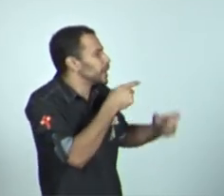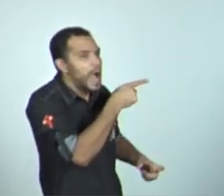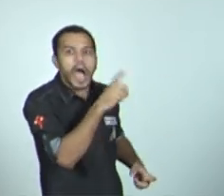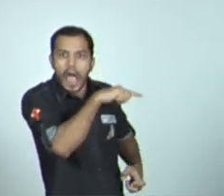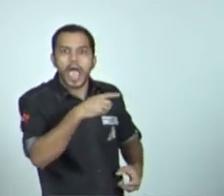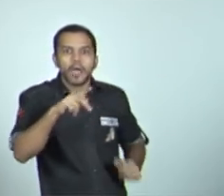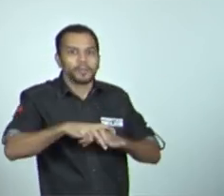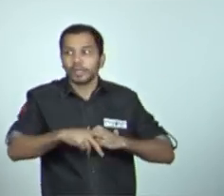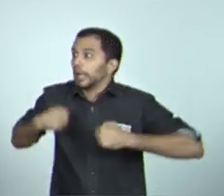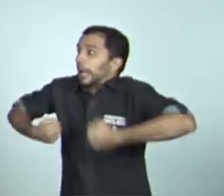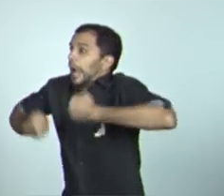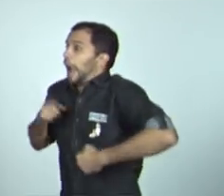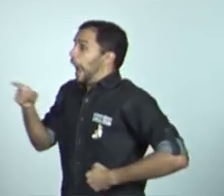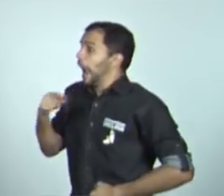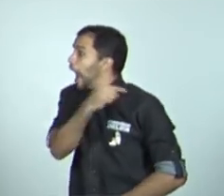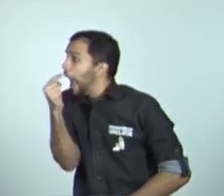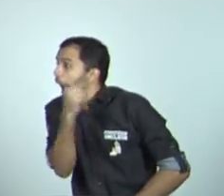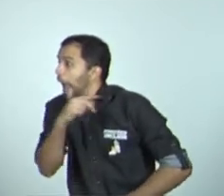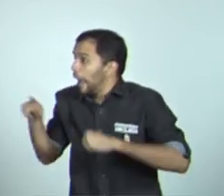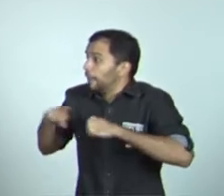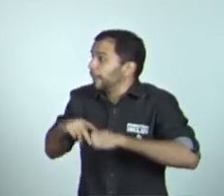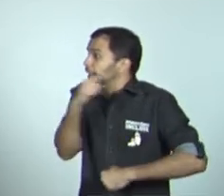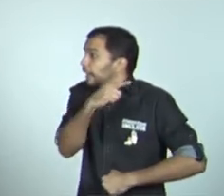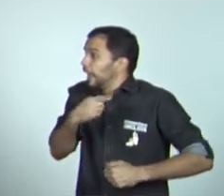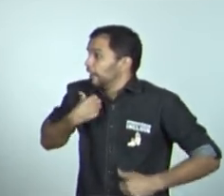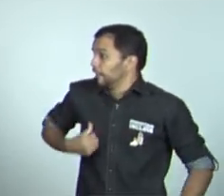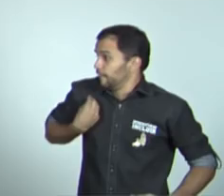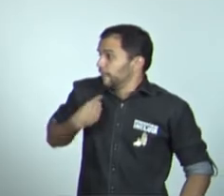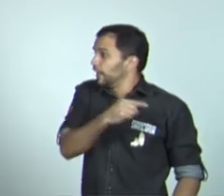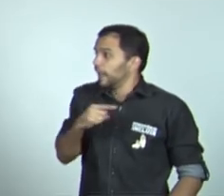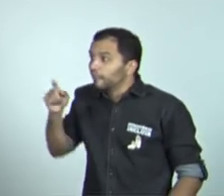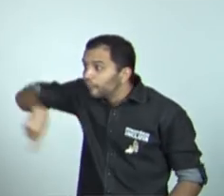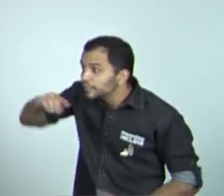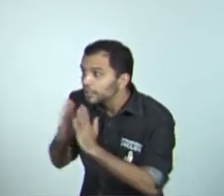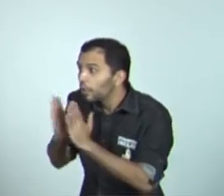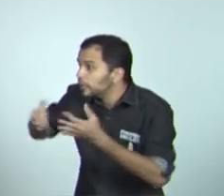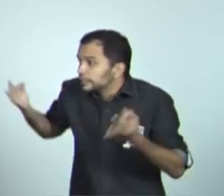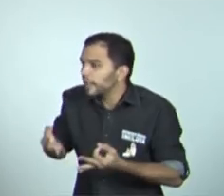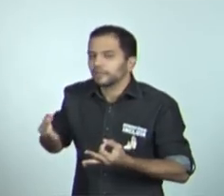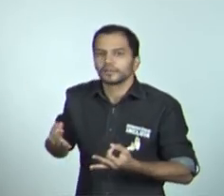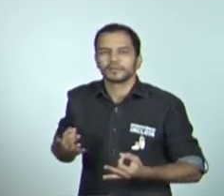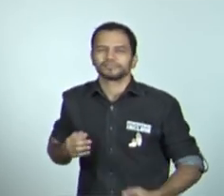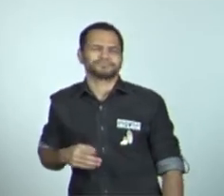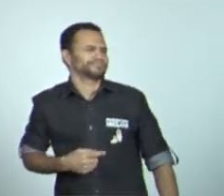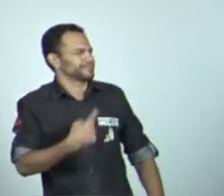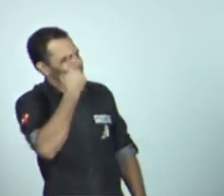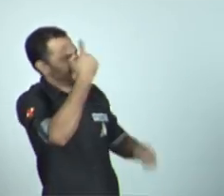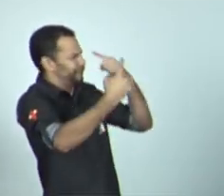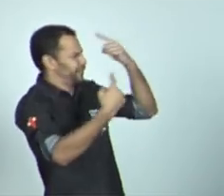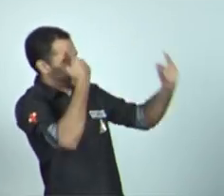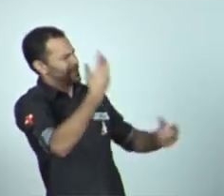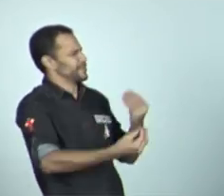porta ela acorda para dentro gente o pedro tá lá o pedro tá lá a oração foi ouvida eles falam essa menina inventa muita coisa